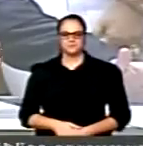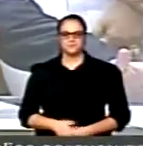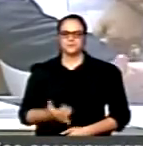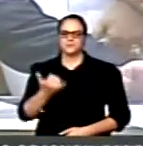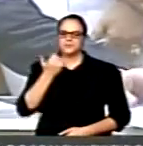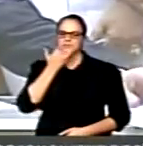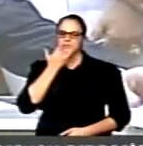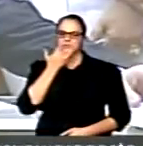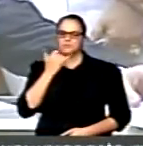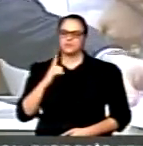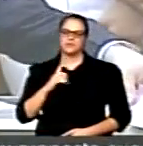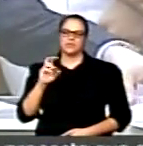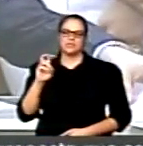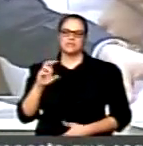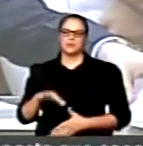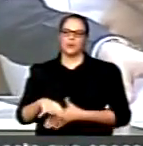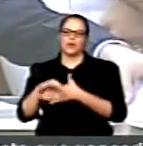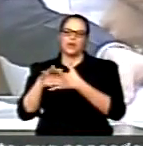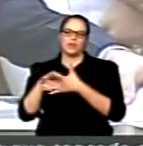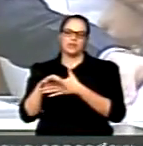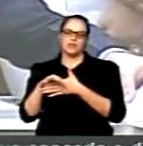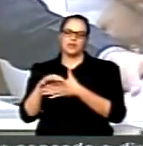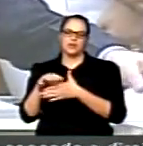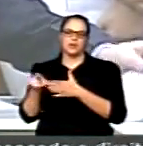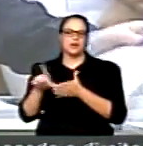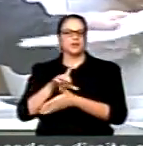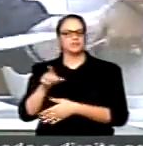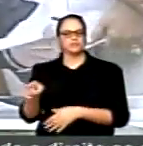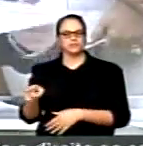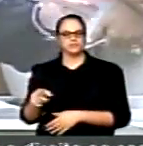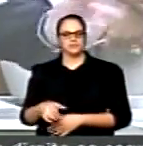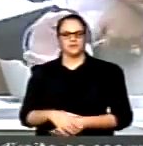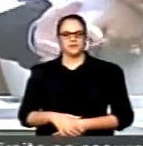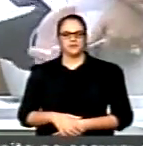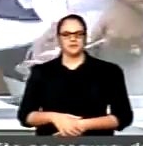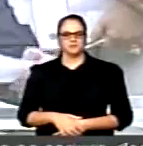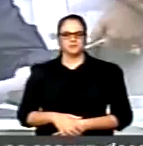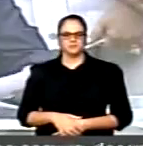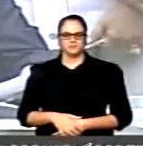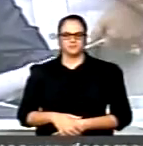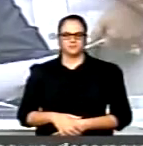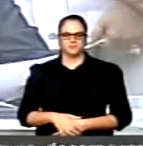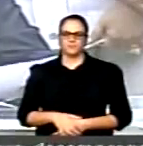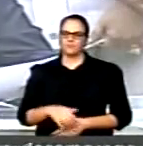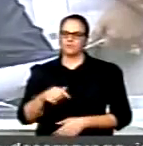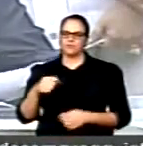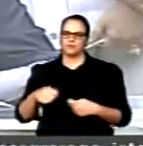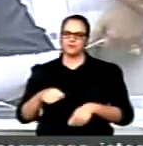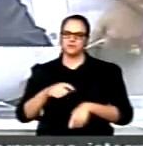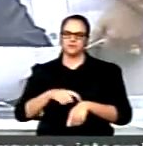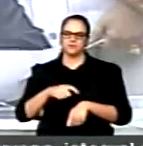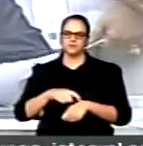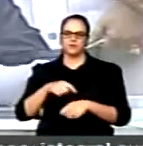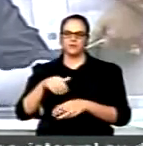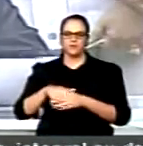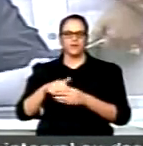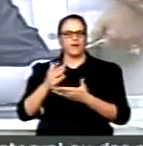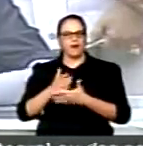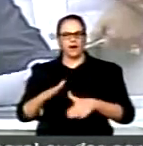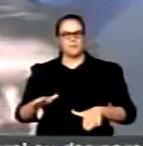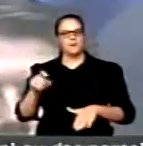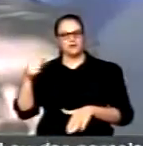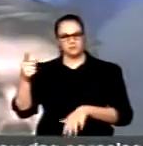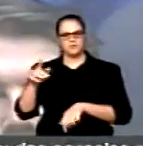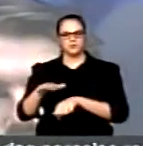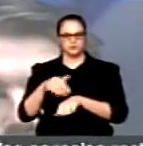todos têm os 5 líderes à sua frente. Aí eu teria que chamar todos os líderes na ordem. Acabando essa votação, se for desejo, eu vou chamando. Tudo